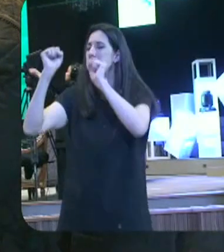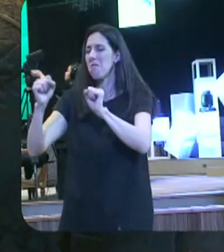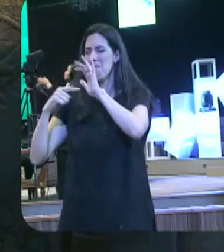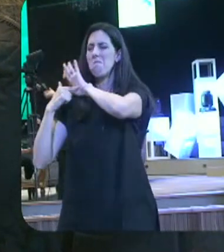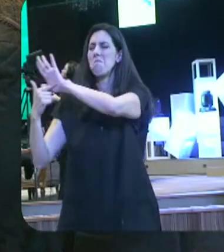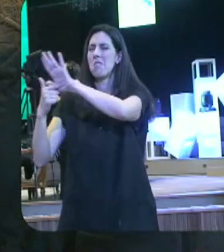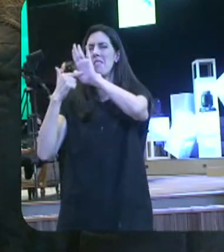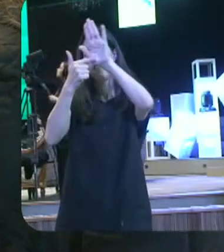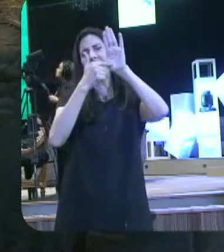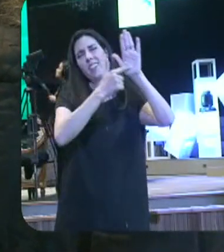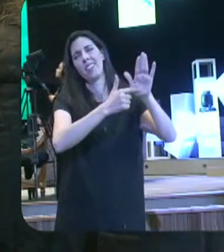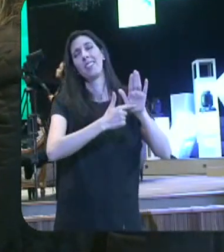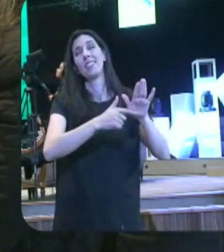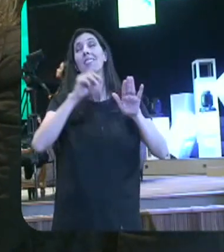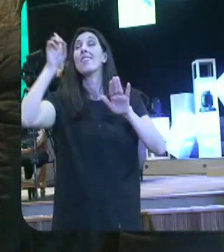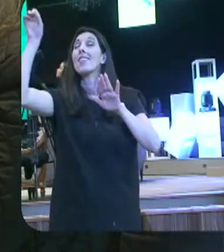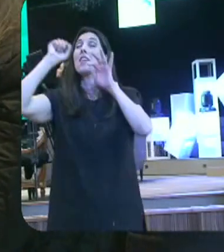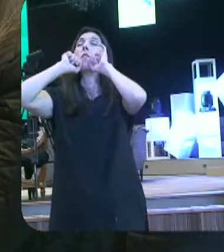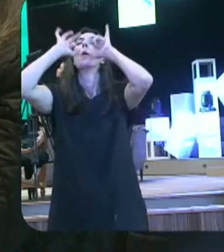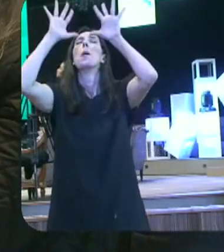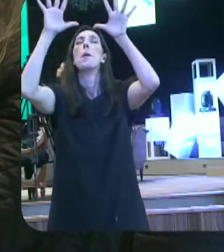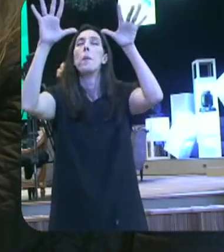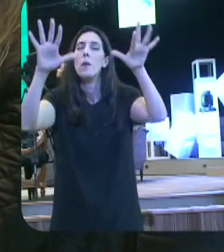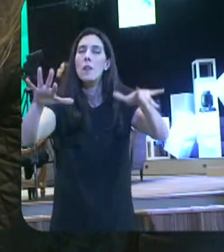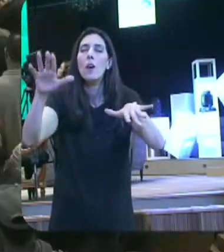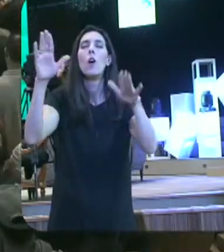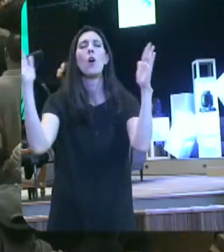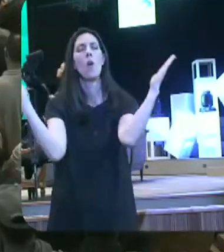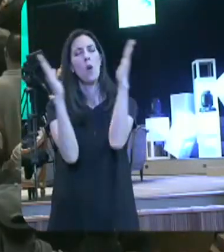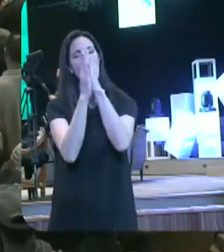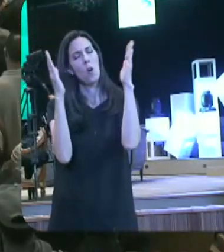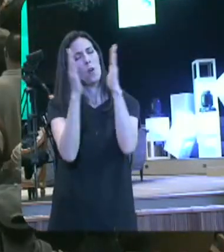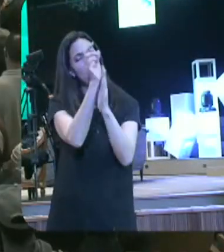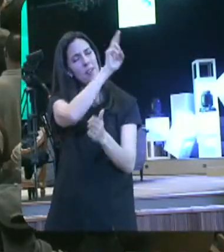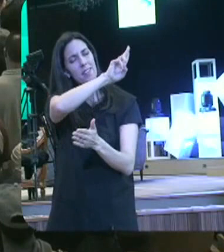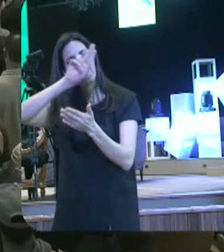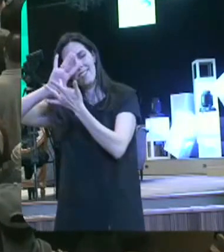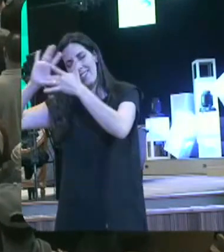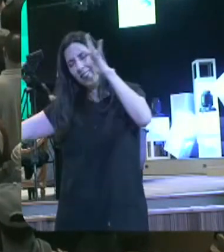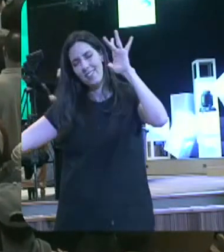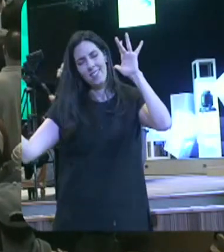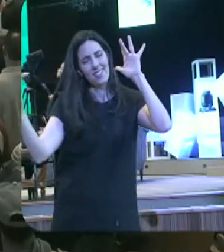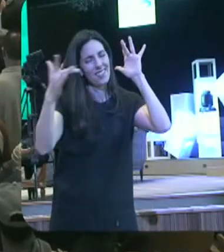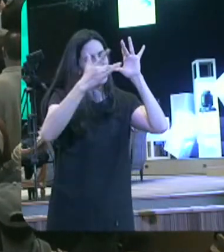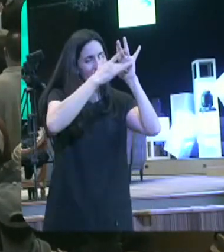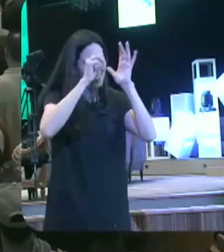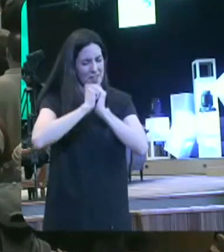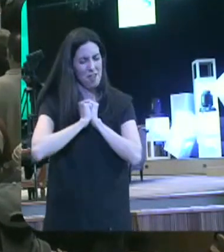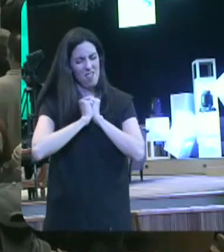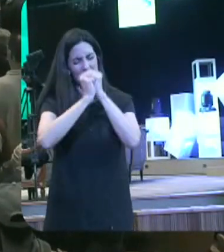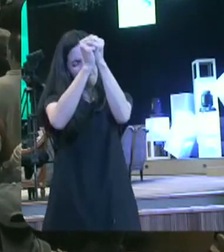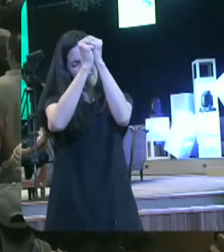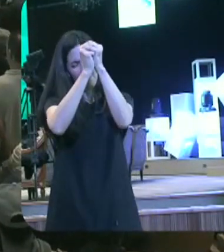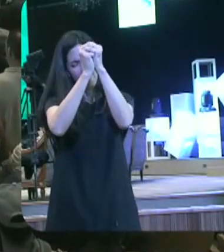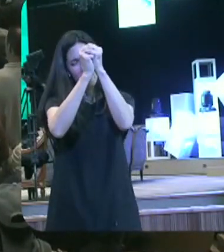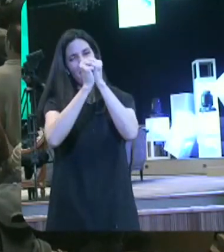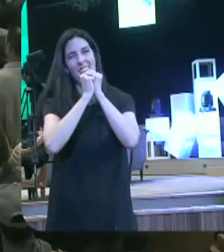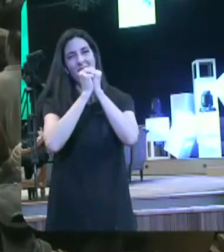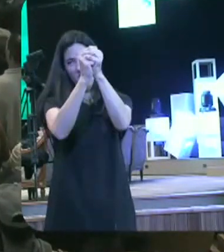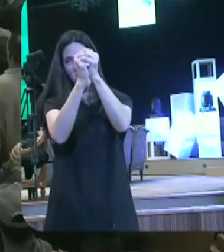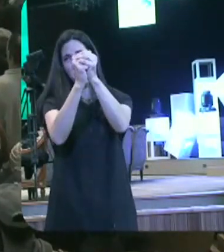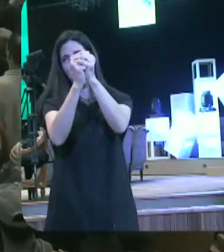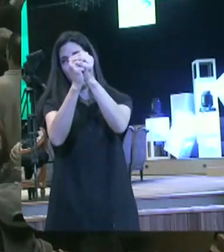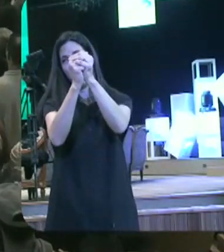Pai, e a tua bênção é aquilo que eu oro em nome de Jesus.